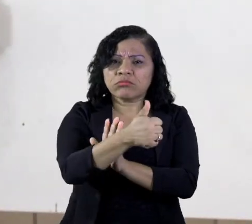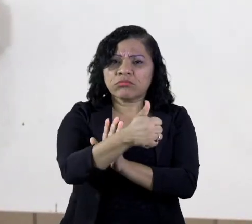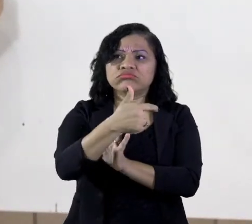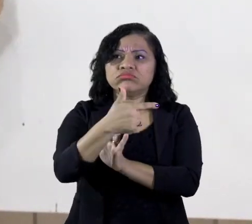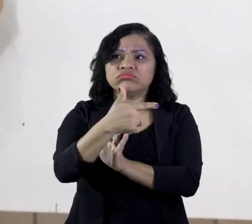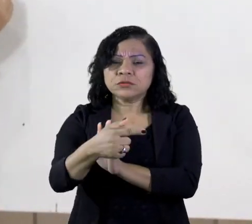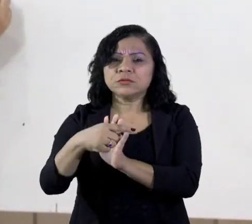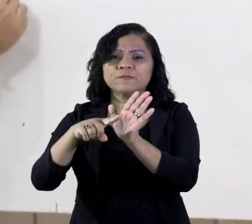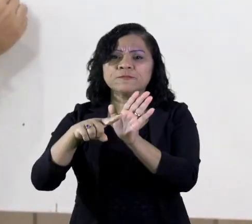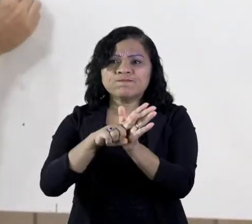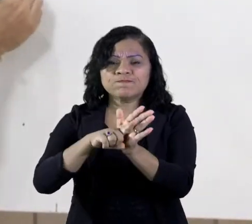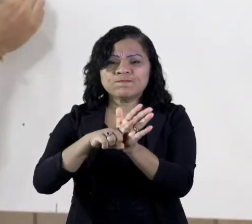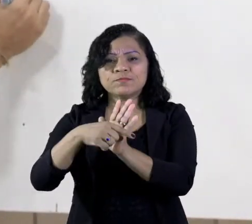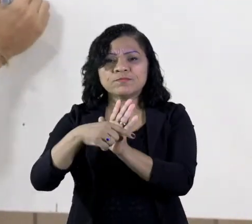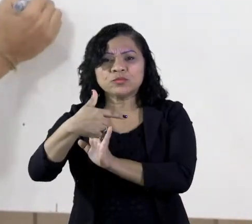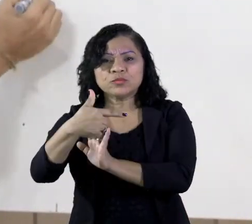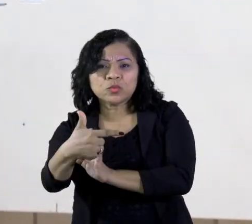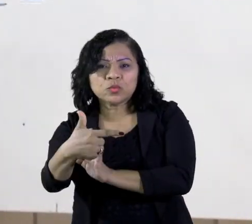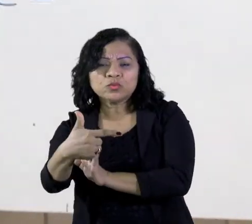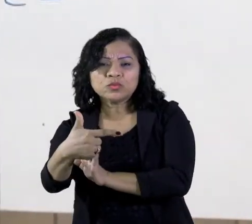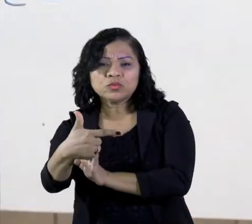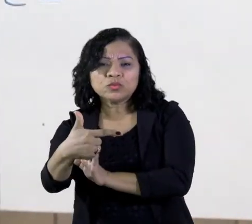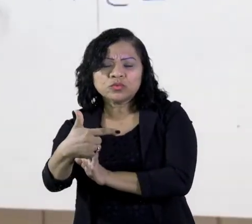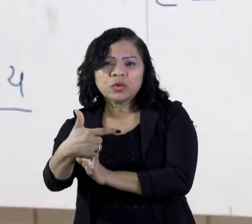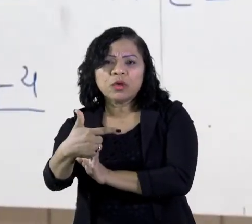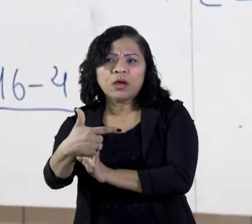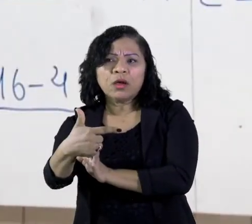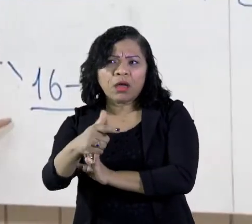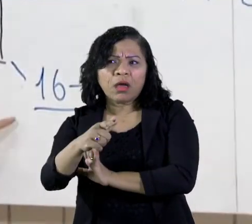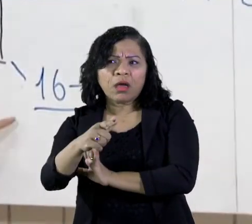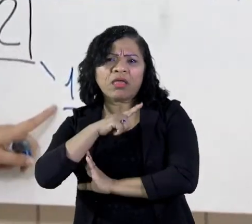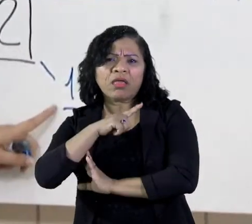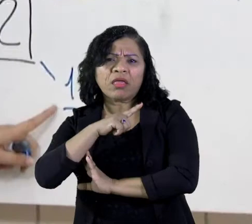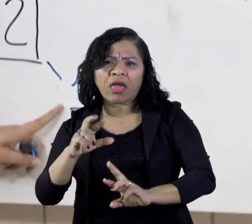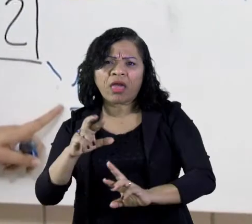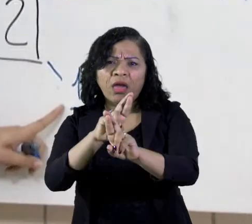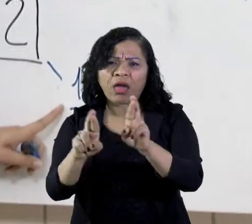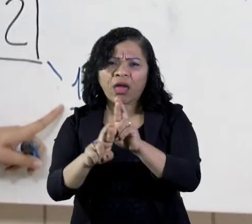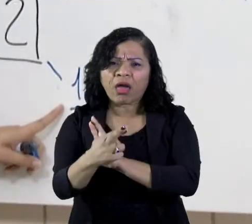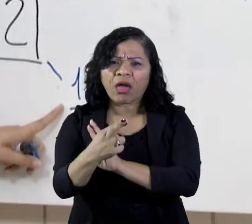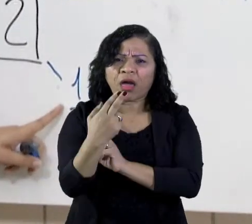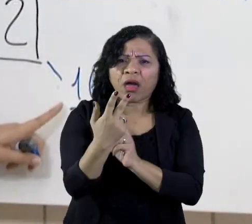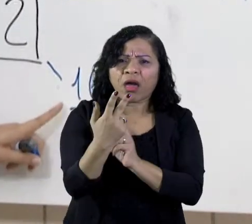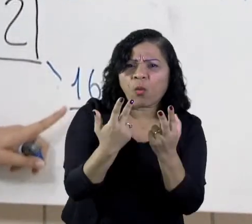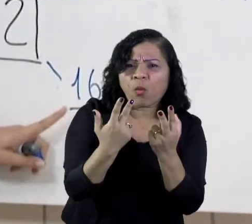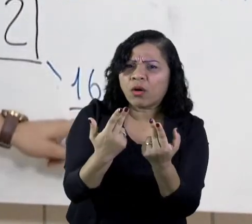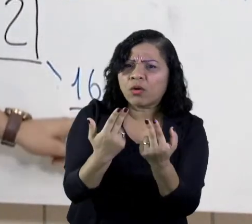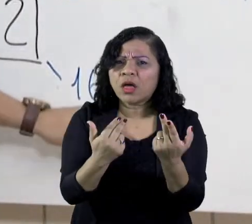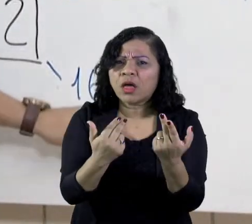14 menos 2. Ela tem uma relação de igualdade com